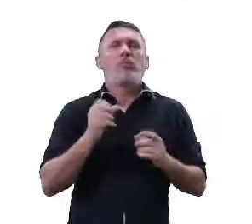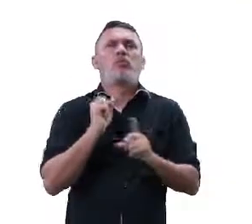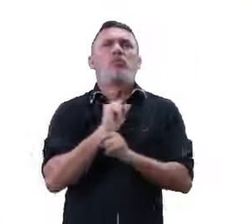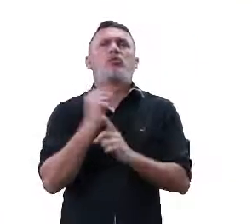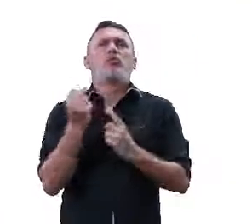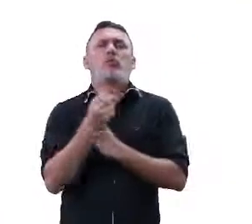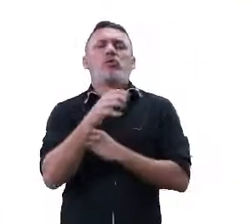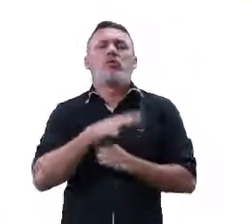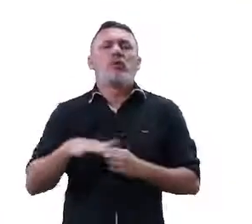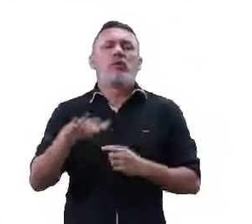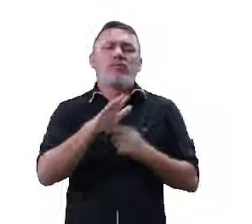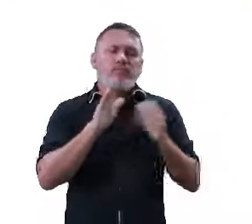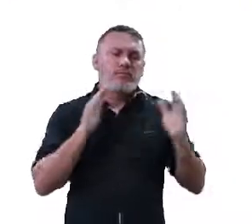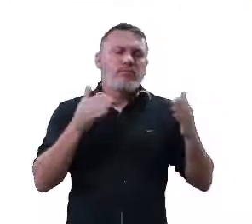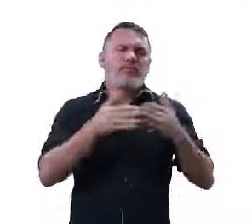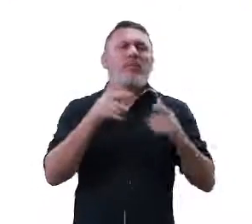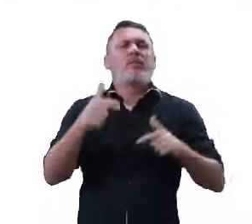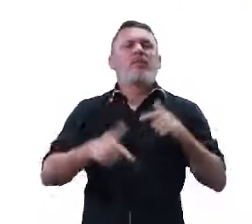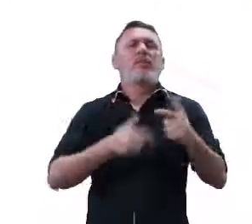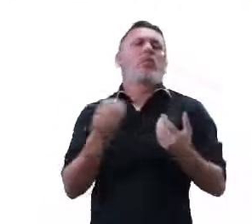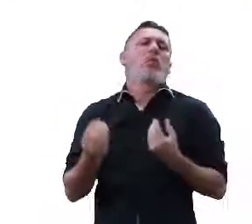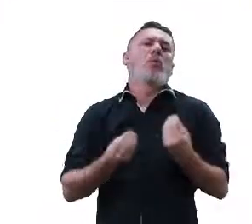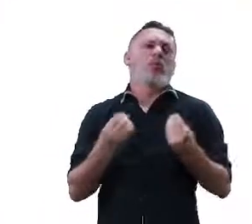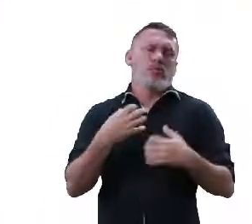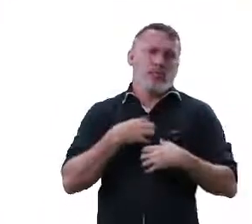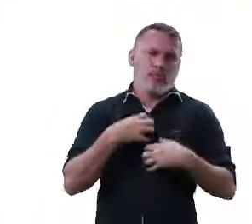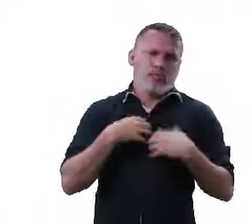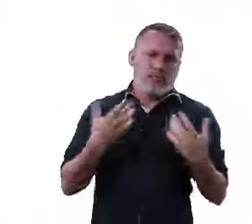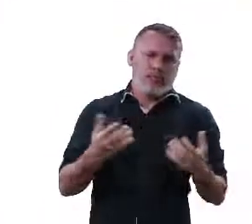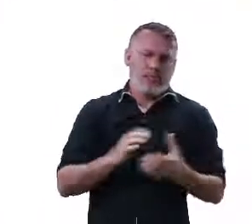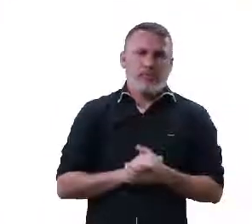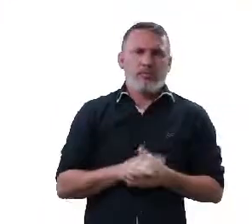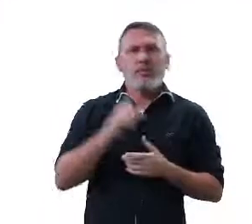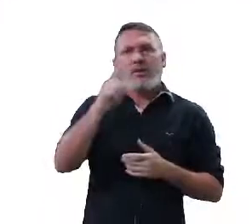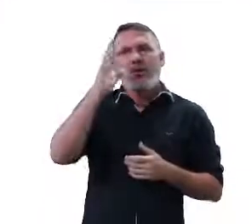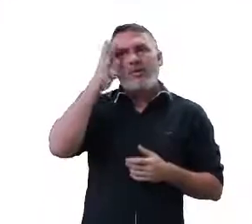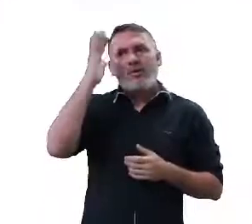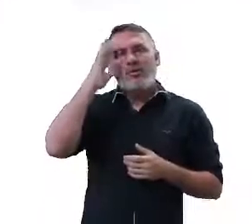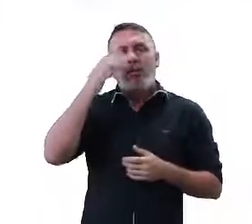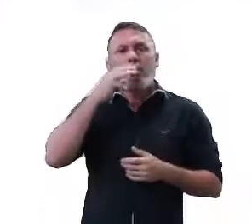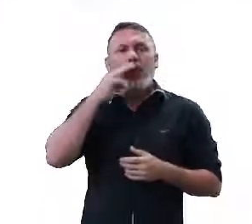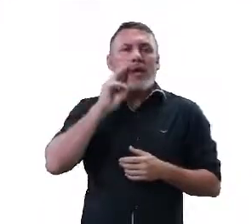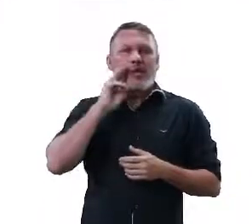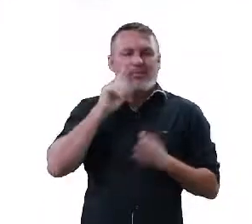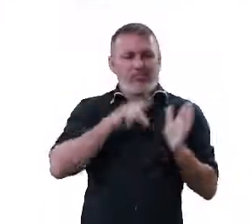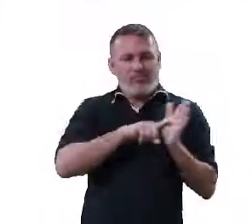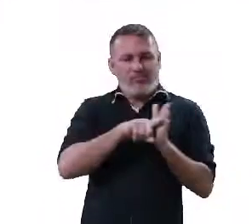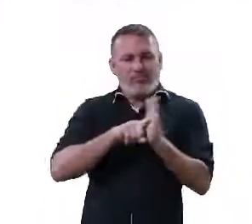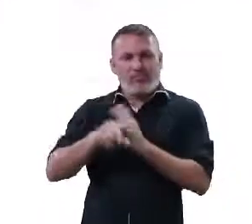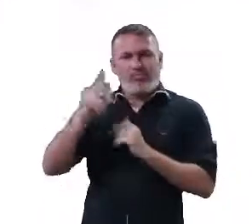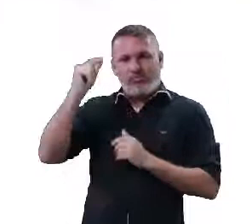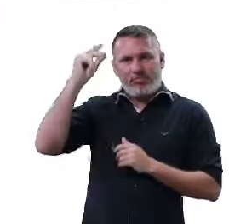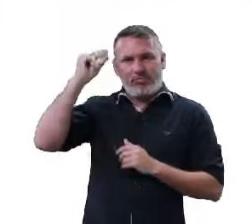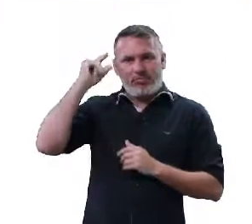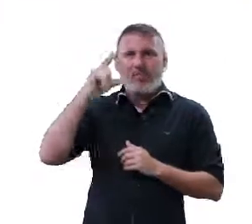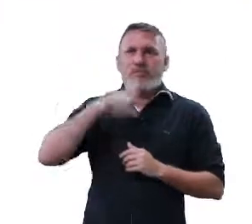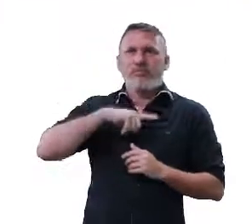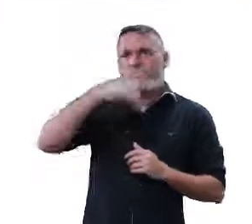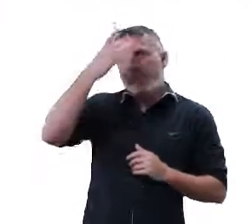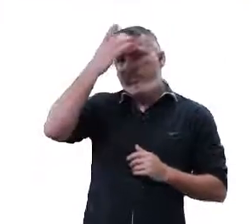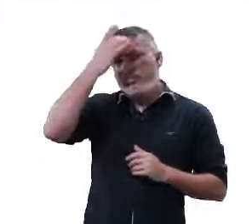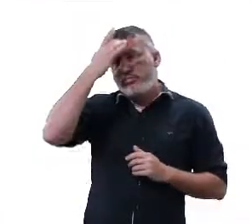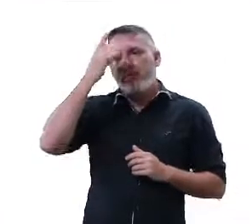trabalho. Por exemplo, você pega um pensador como Karl Marx, né, que teve ali a sua